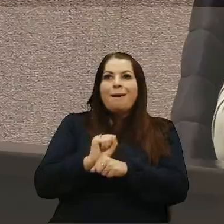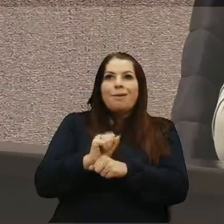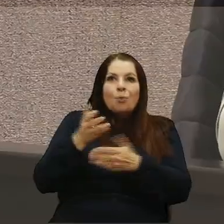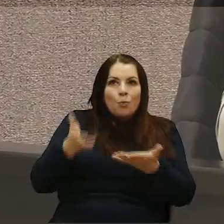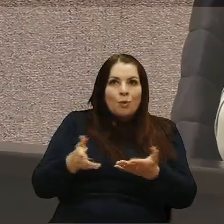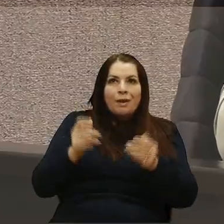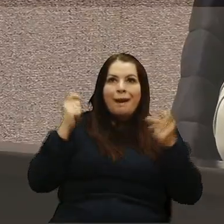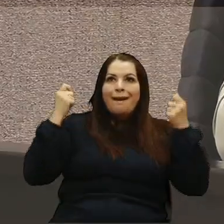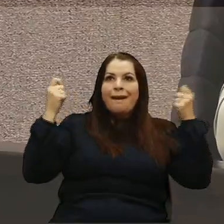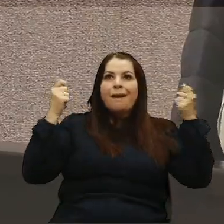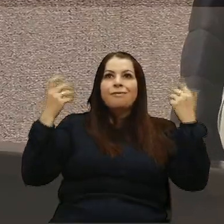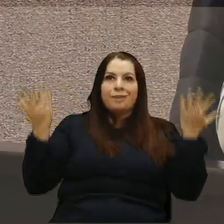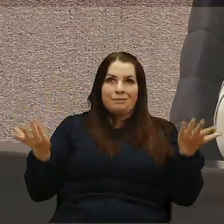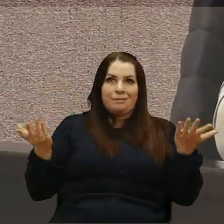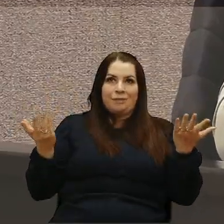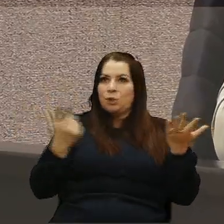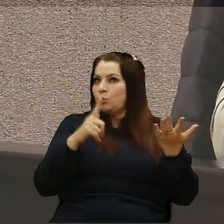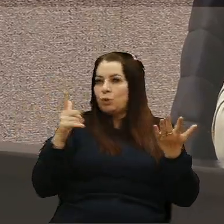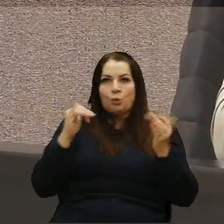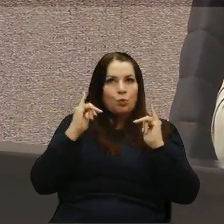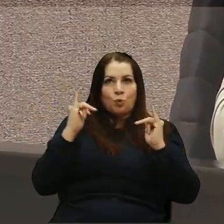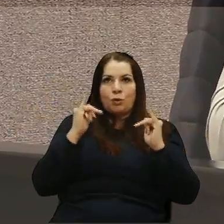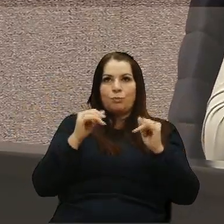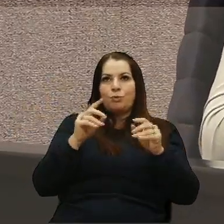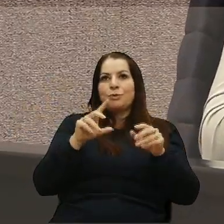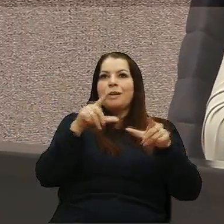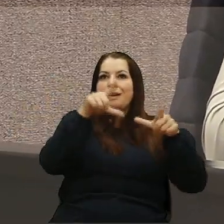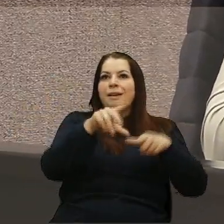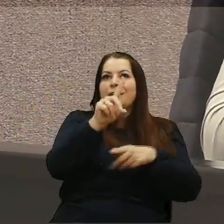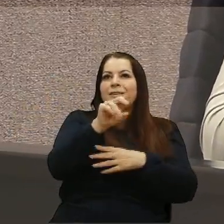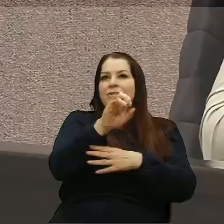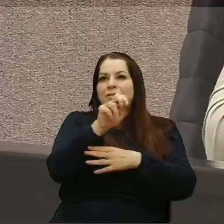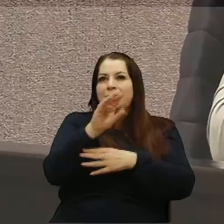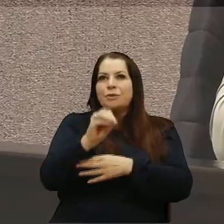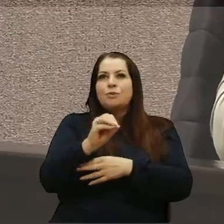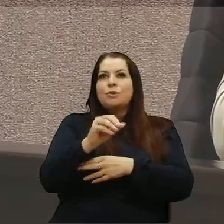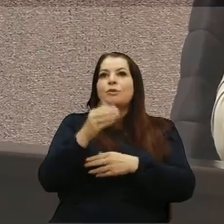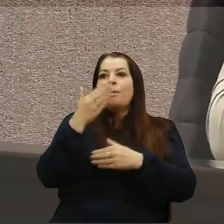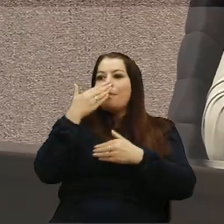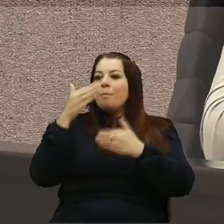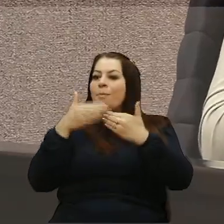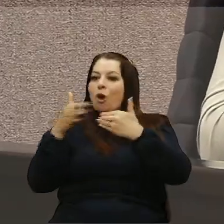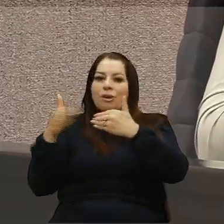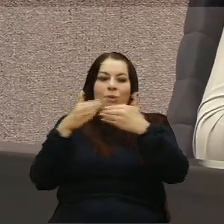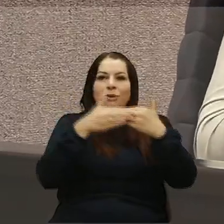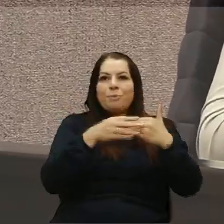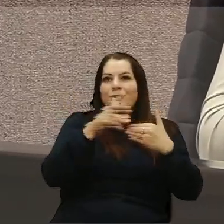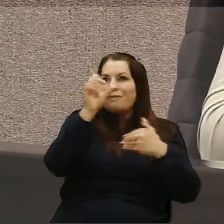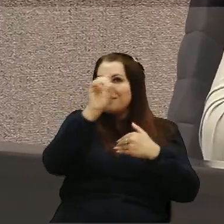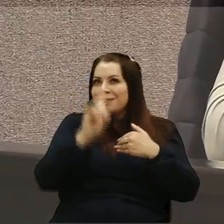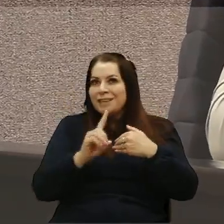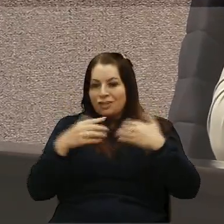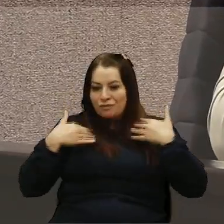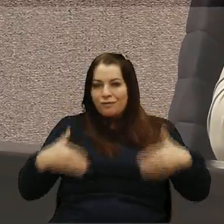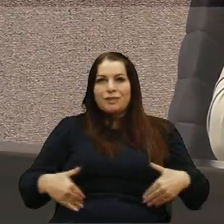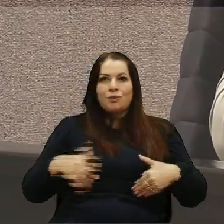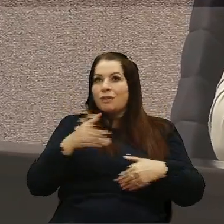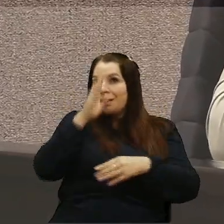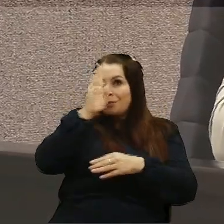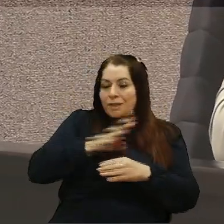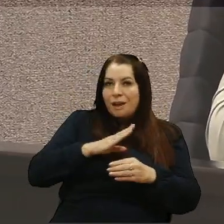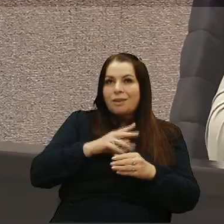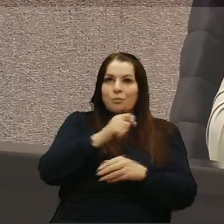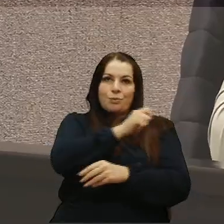ter greve. Não ia ter ônibus no distrito, não ia ter porta a porta para deficiente físico, não ia ter gratuidade para estudante,